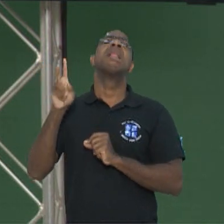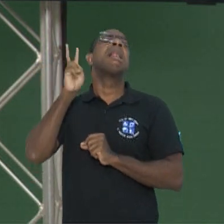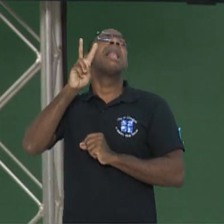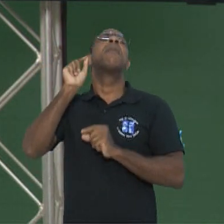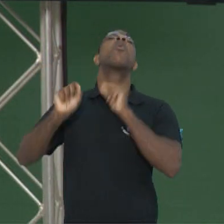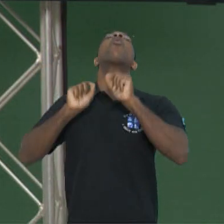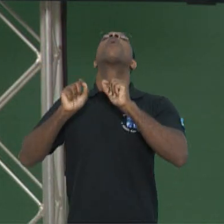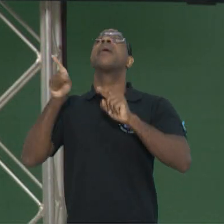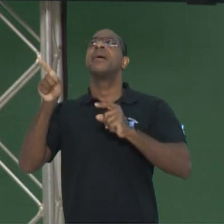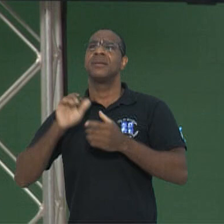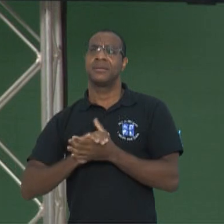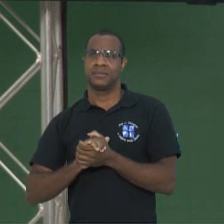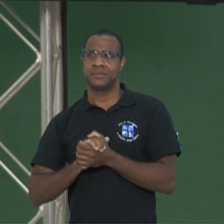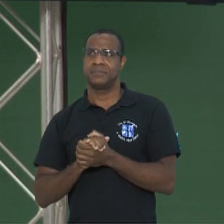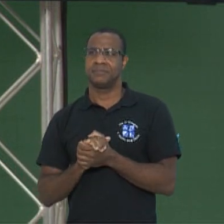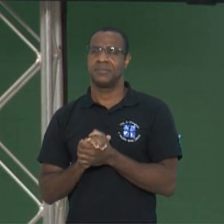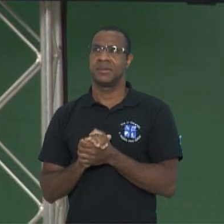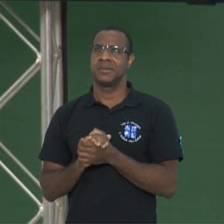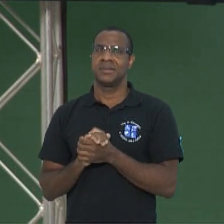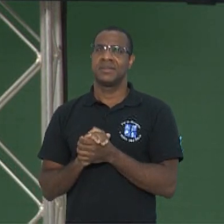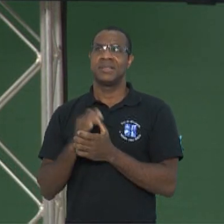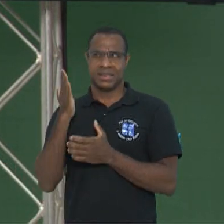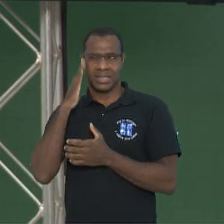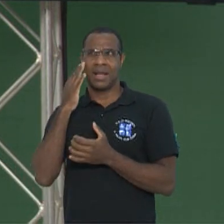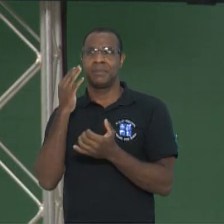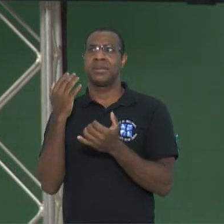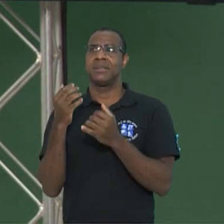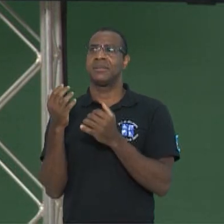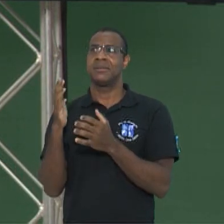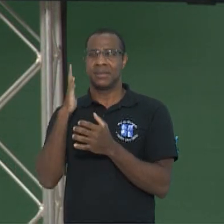lembra? Saberiam nos dizer?